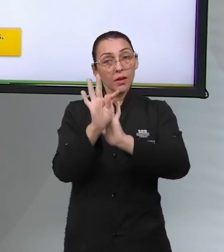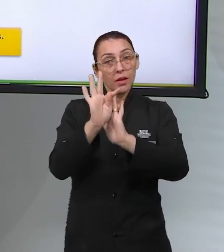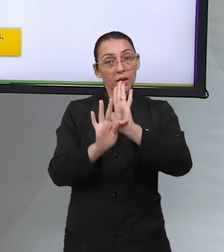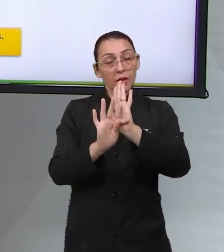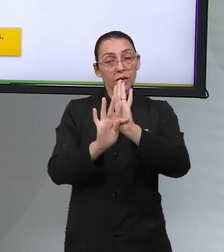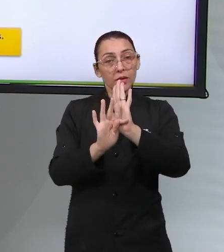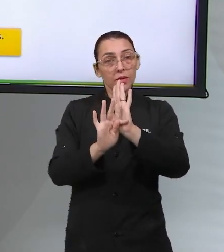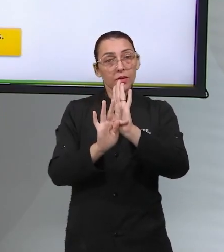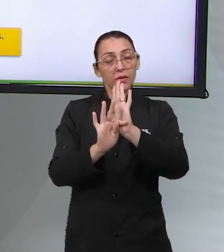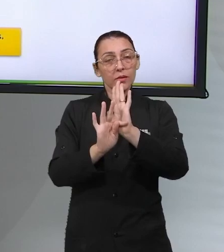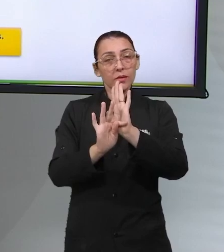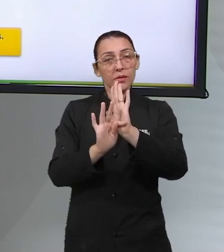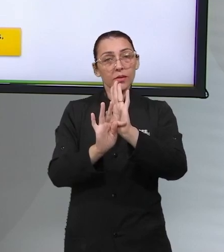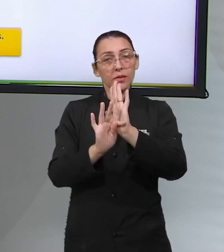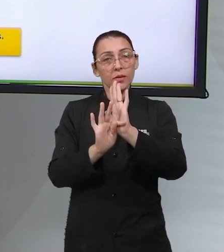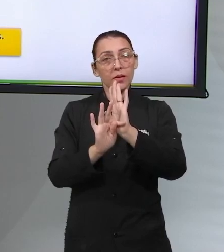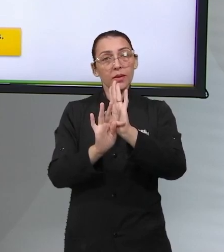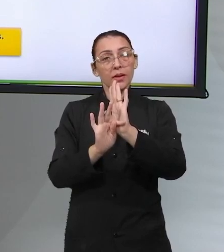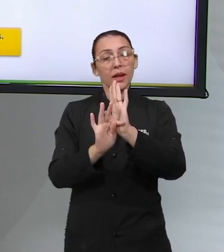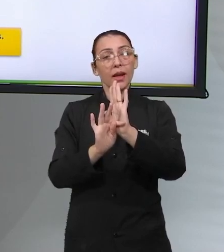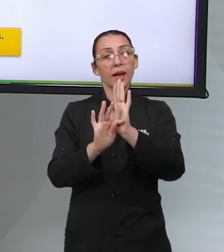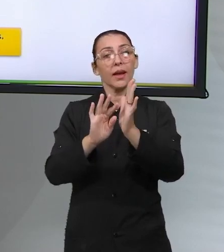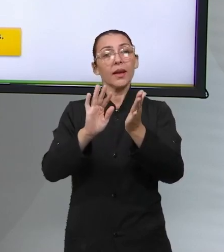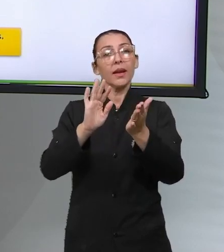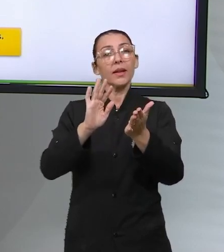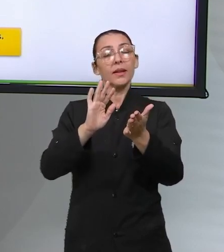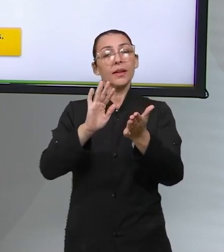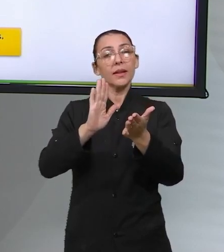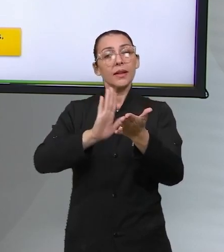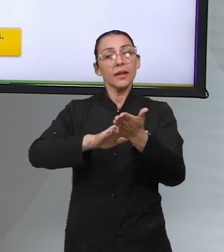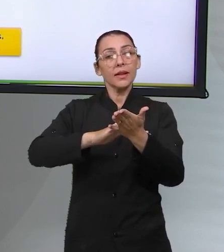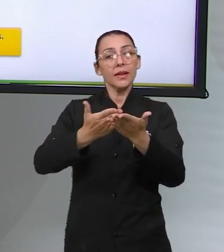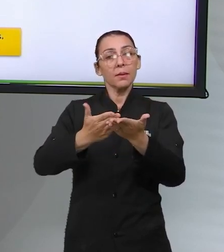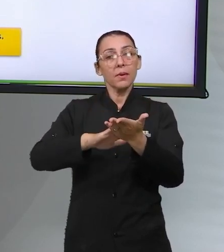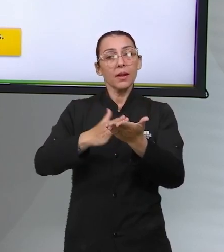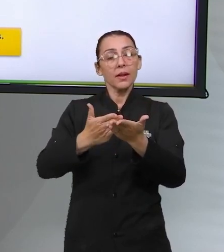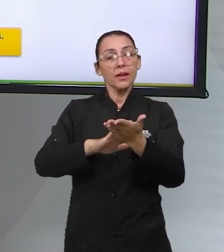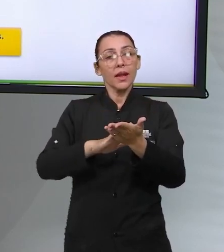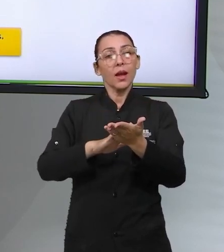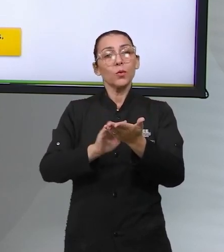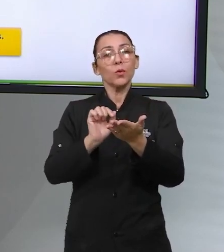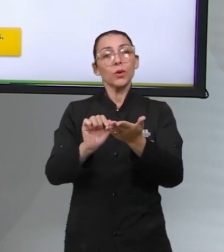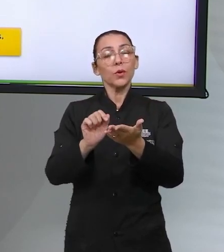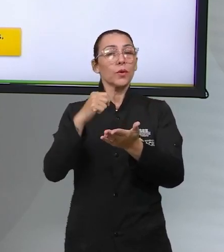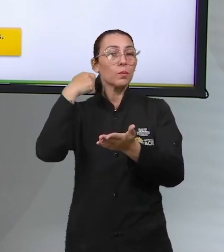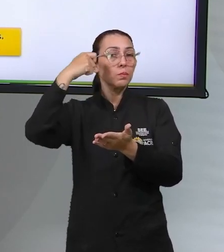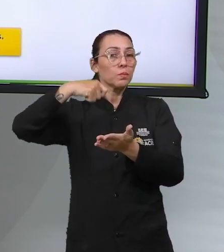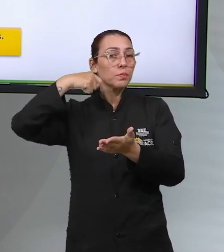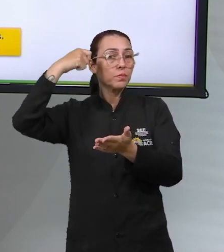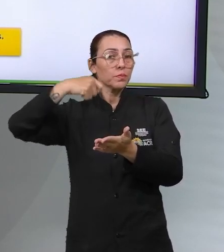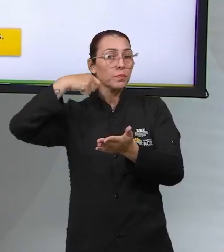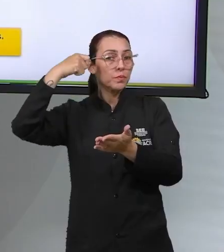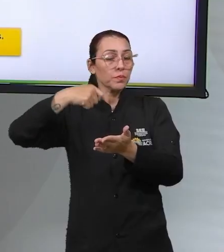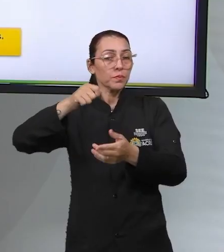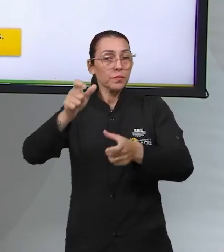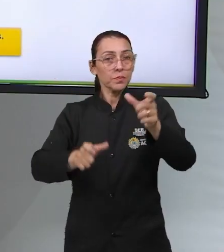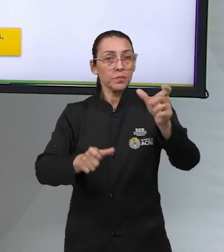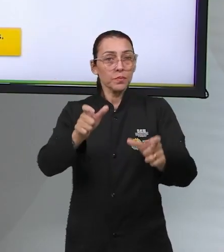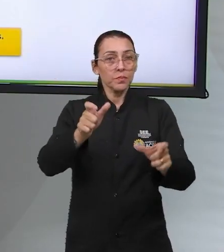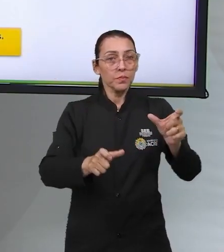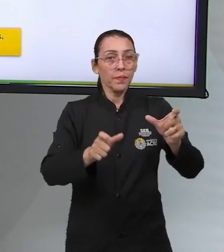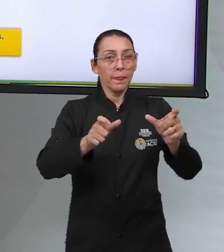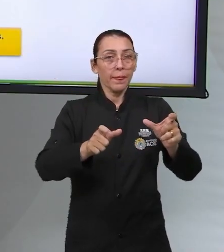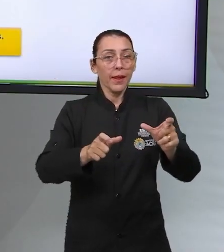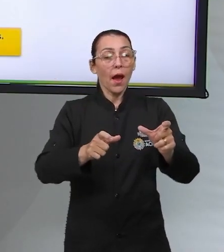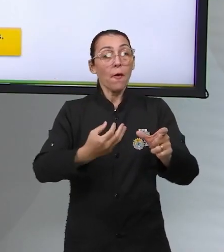que, no caso, está sendo interpretado, ou melhor colocando, em que os atores e as atrizes estão